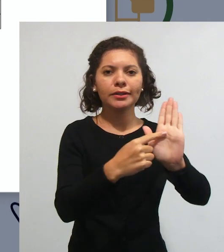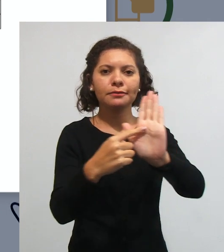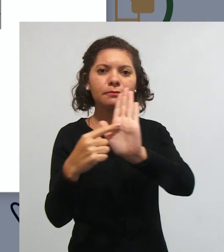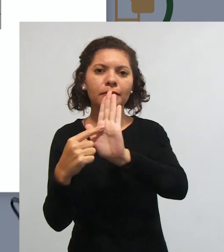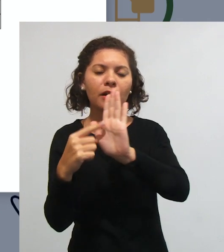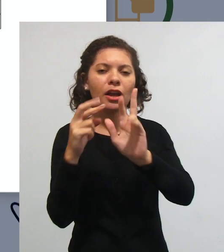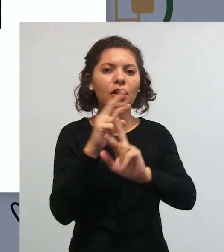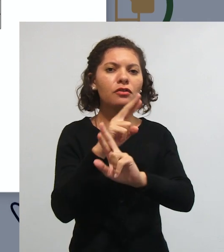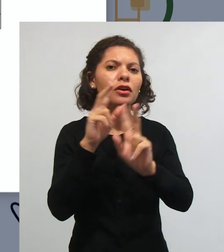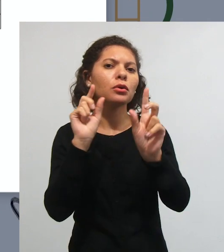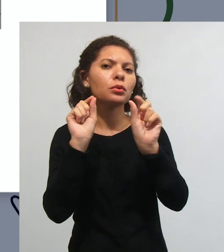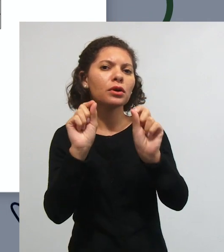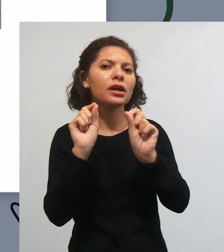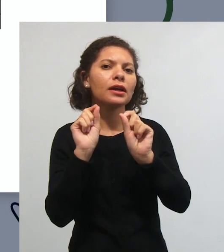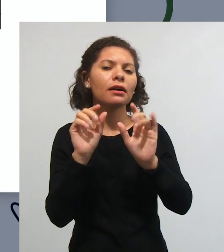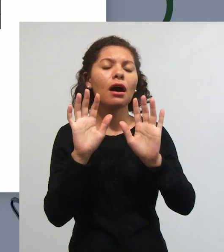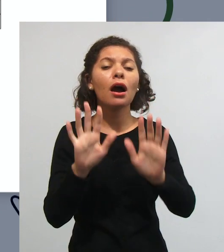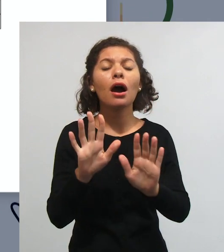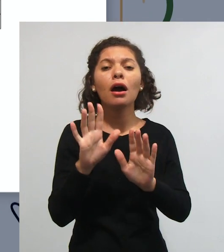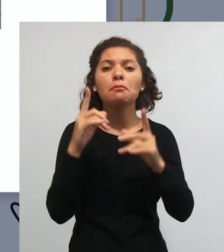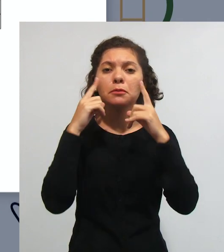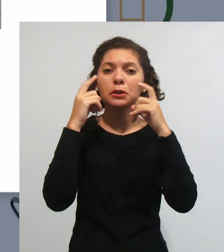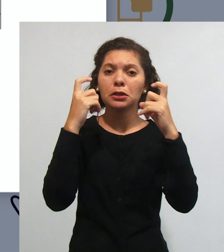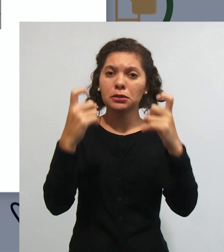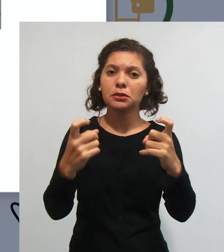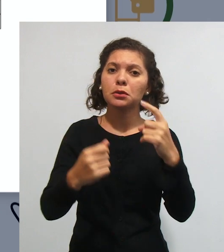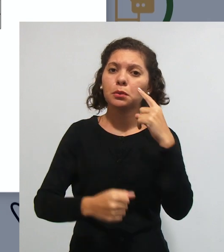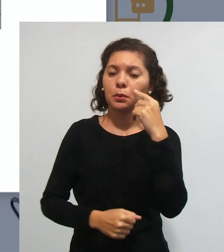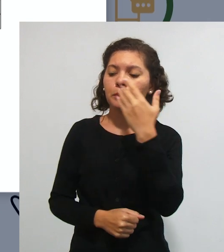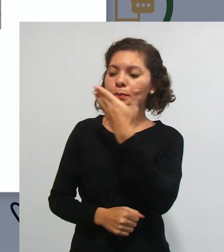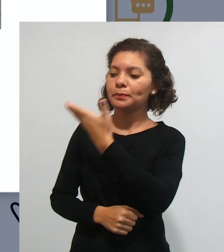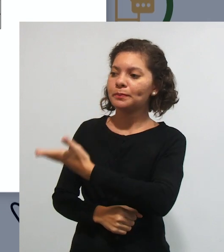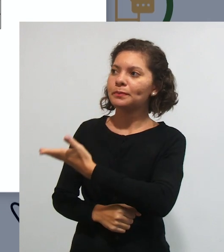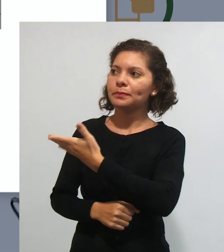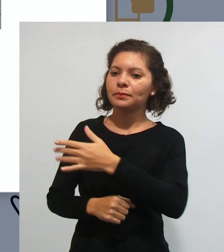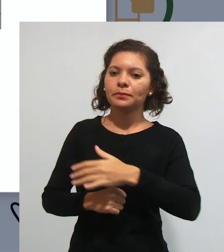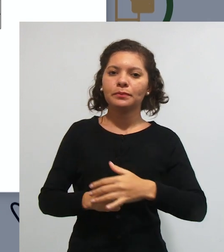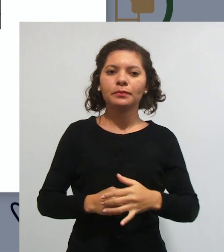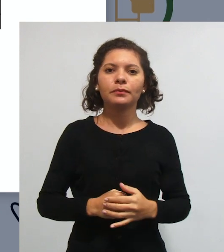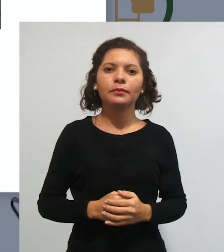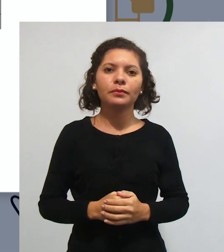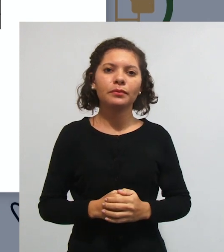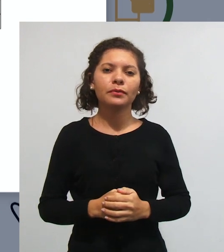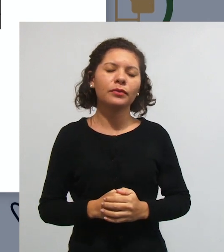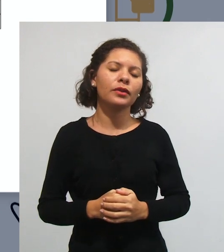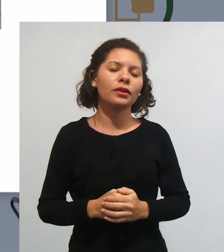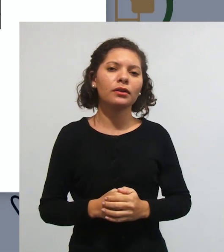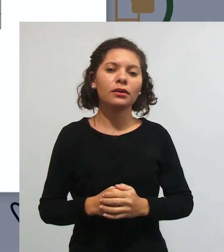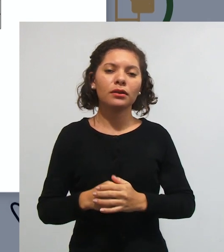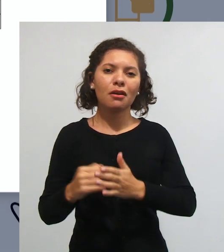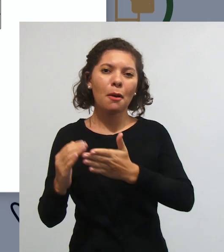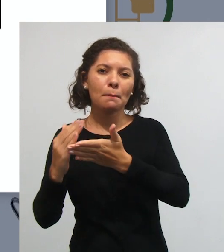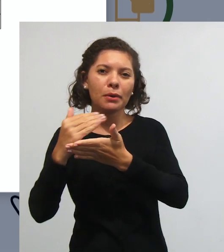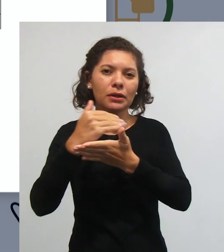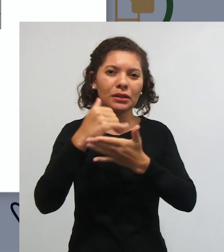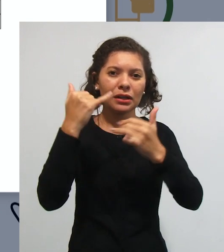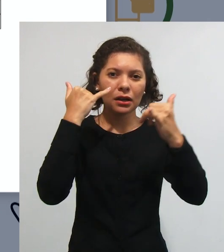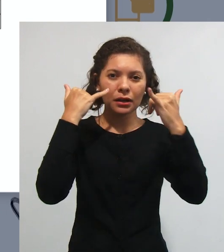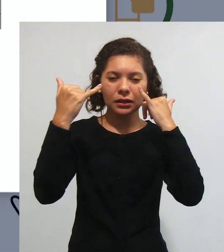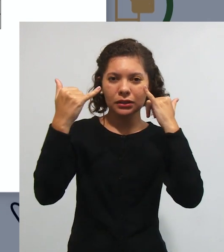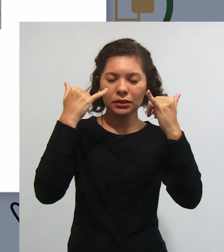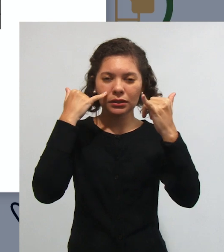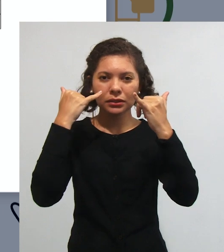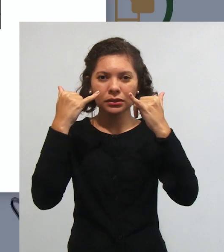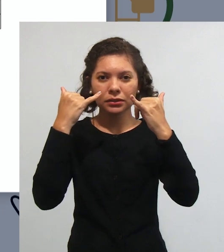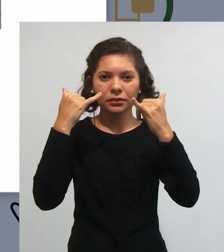diferenças. Talvez aqui a mais interessante é a forma da construção de dados, porque na qualitativa, geralmente,